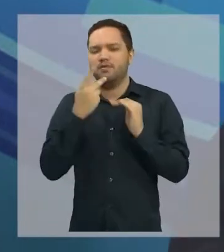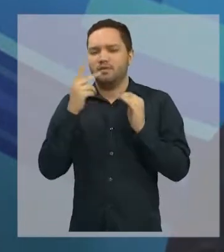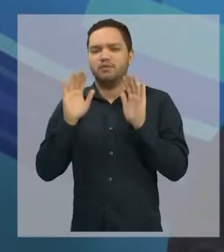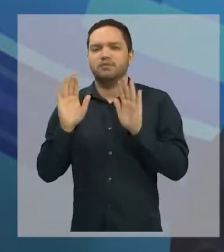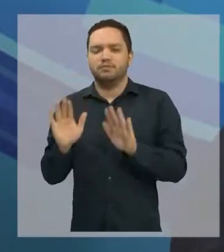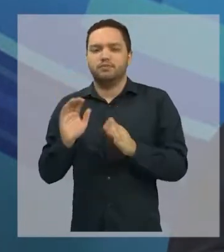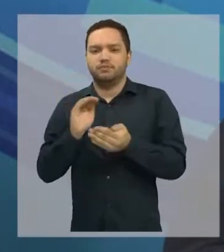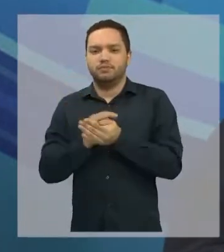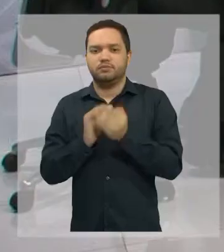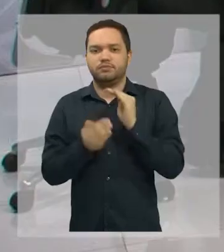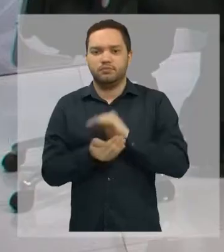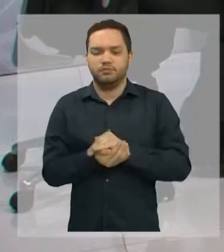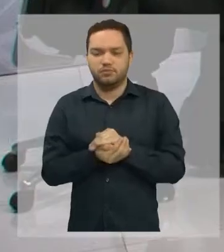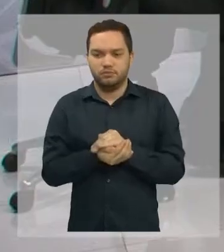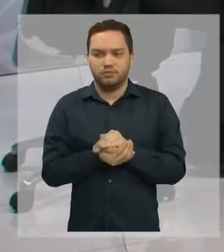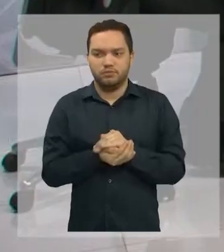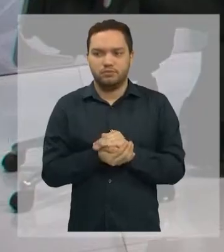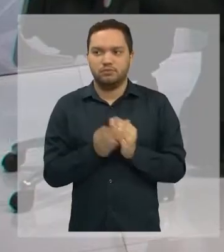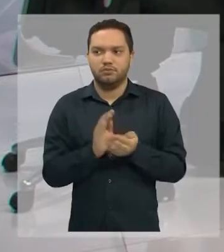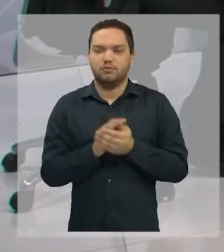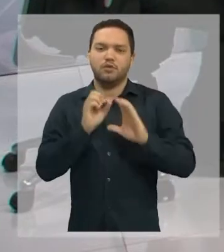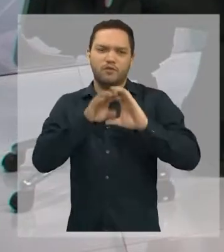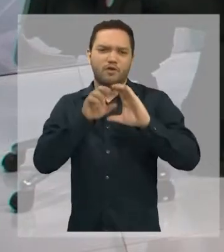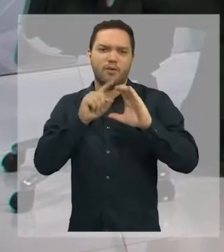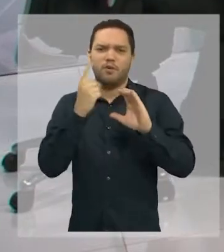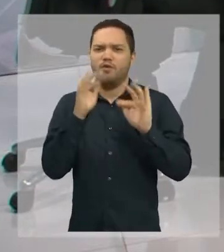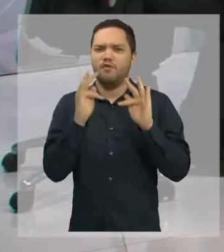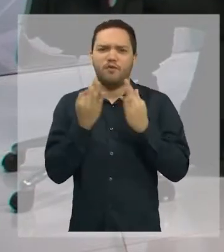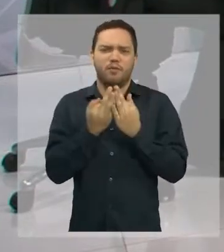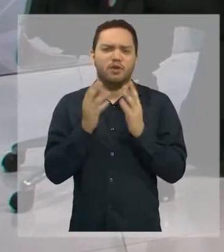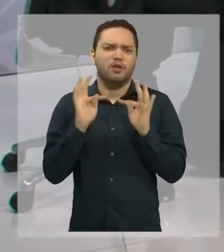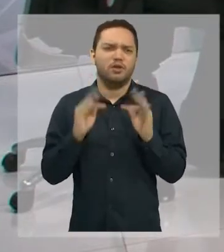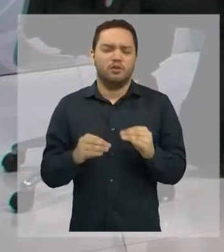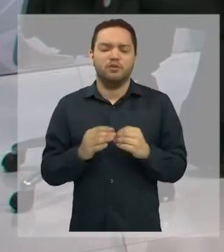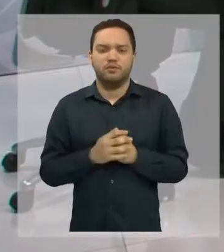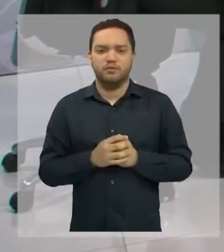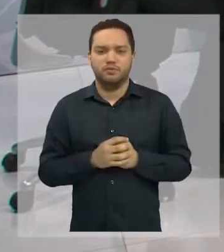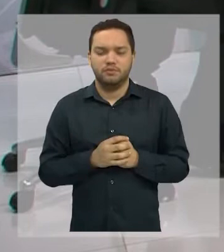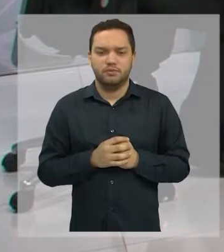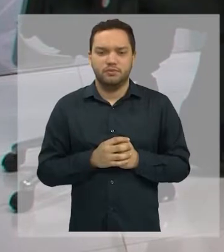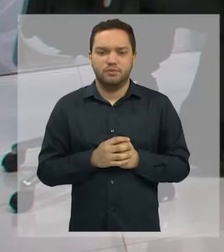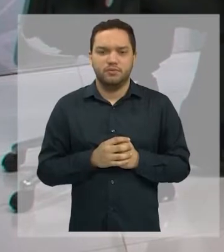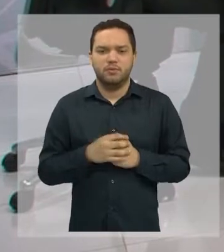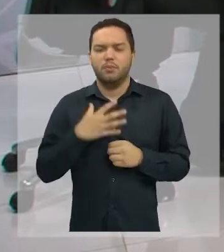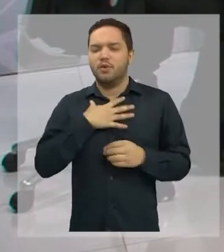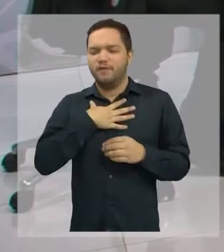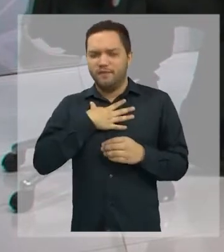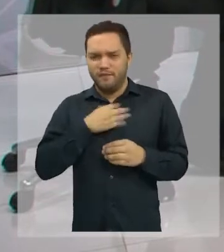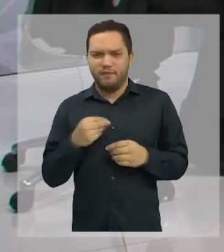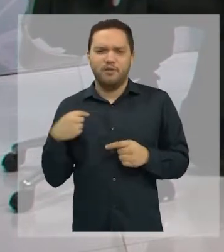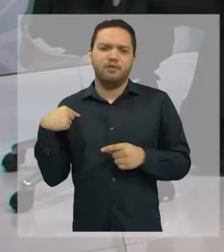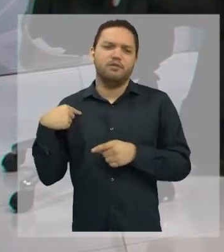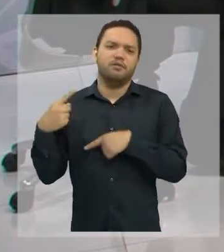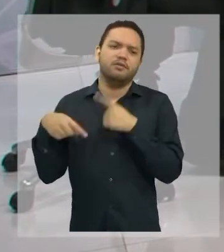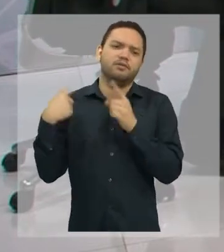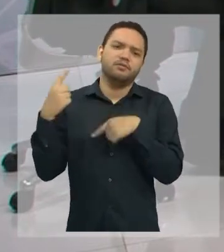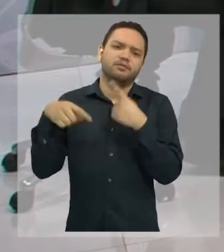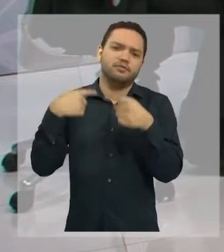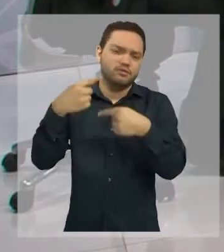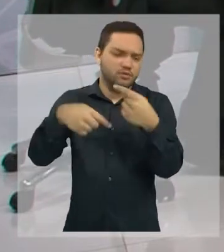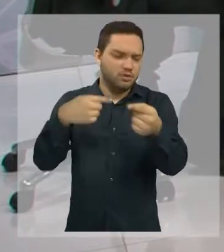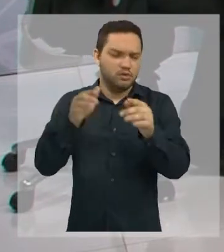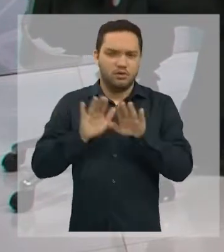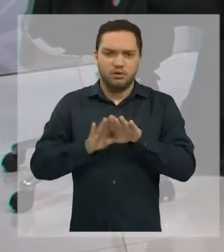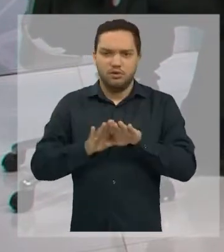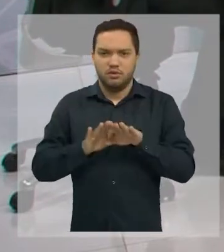Rui, você olha para os artistas da Globo, é uma família para uma renovação na política, eu quero trazer o eixo para a política. Fulano é filho de um ator,